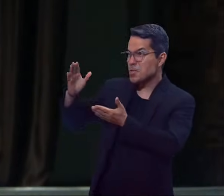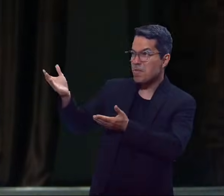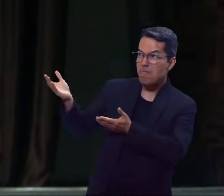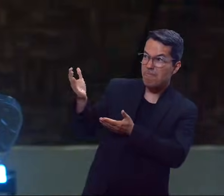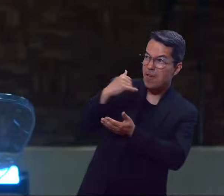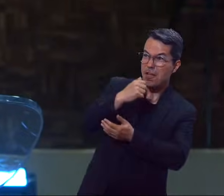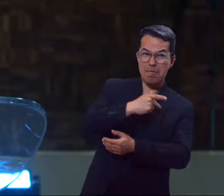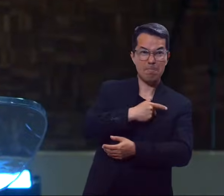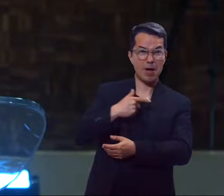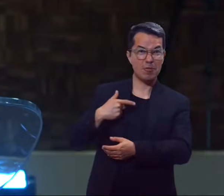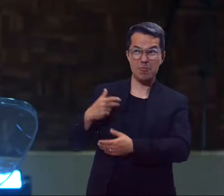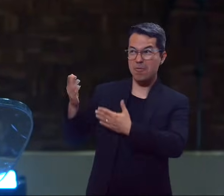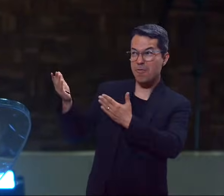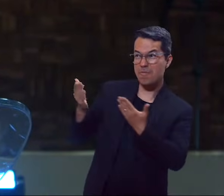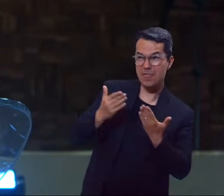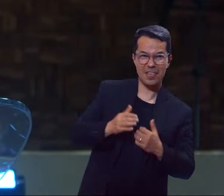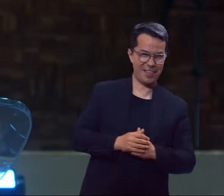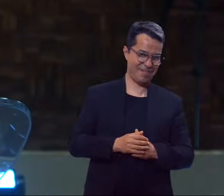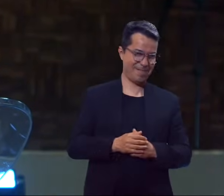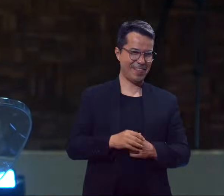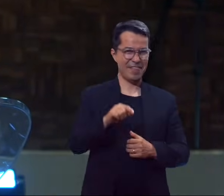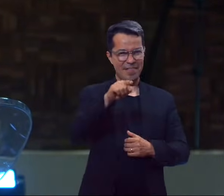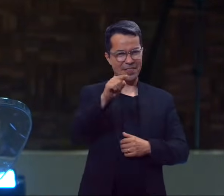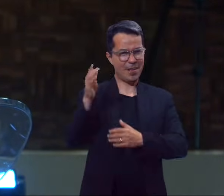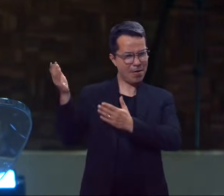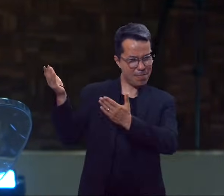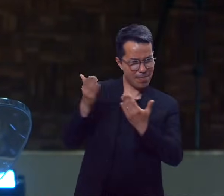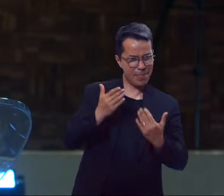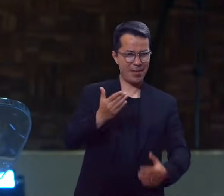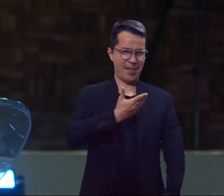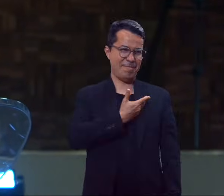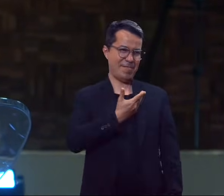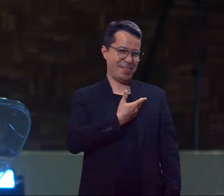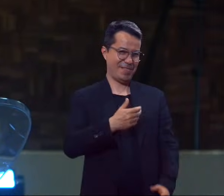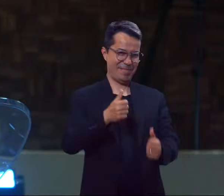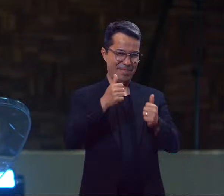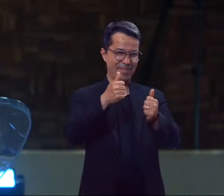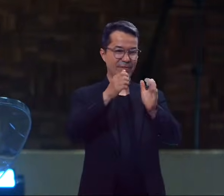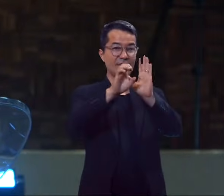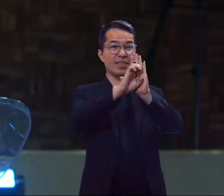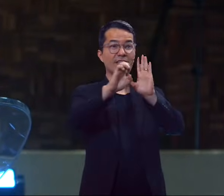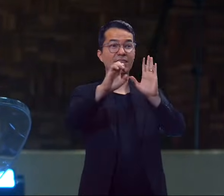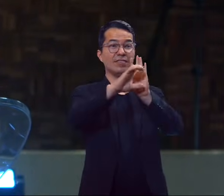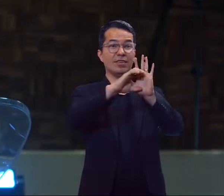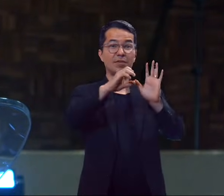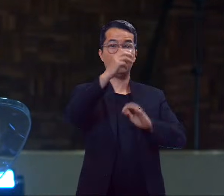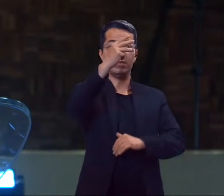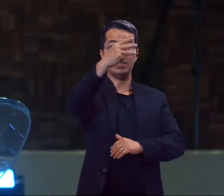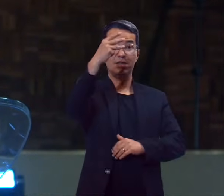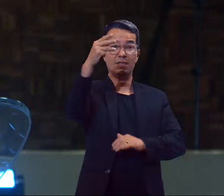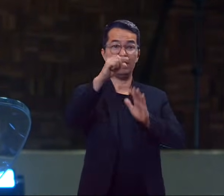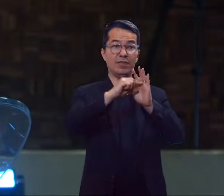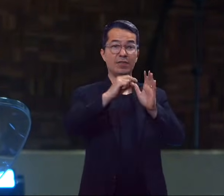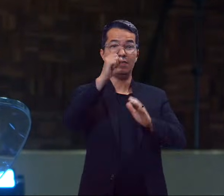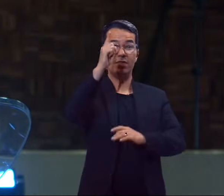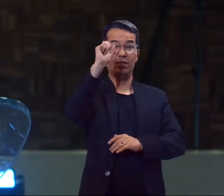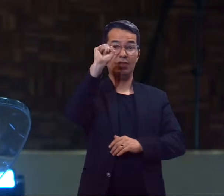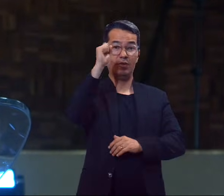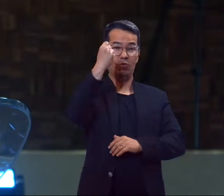para você convidar, não eu. Tá bom, vamos ler a palavra de Deus. Diz assim, Êxodo 33,